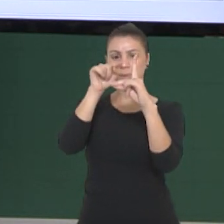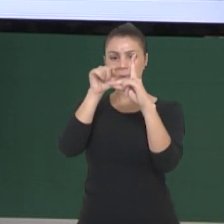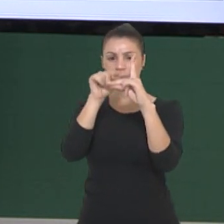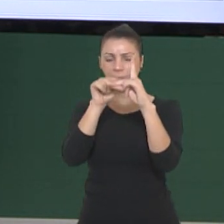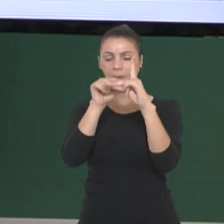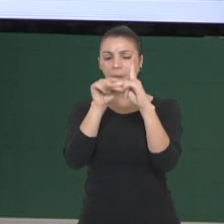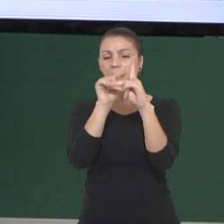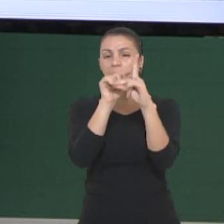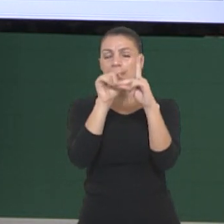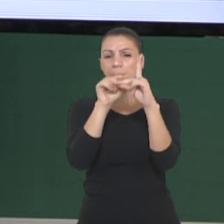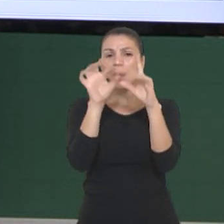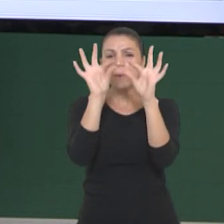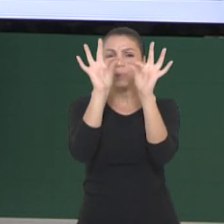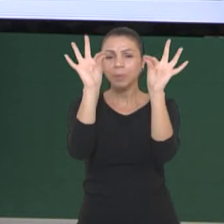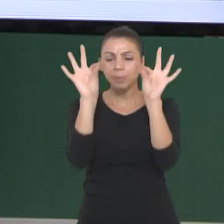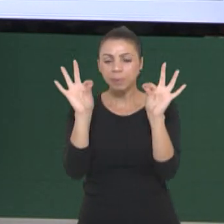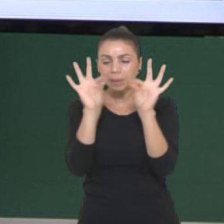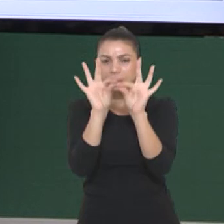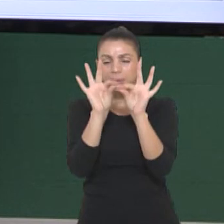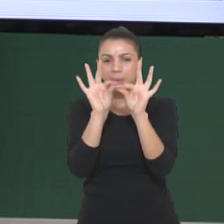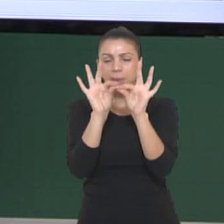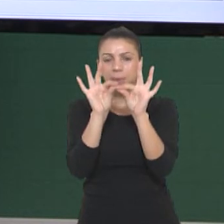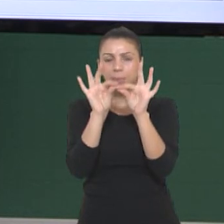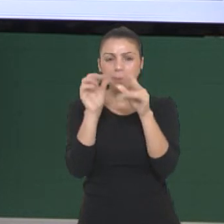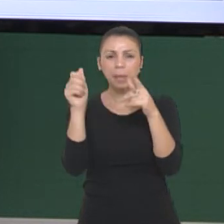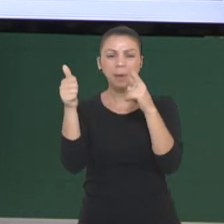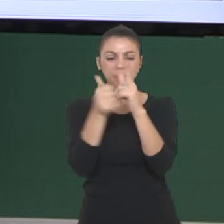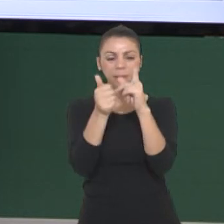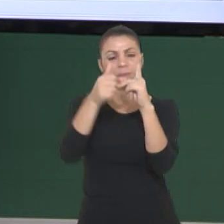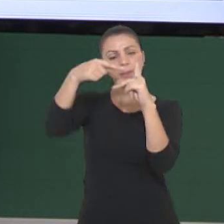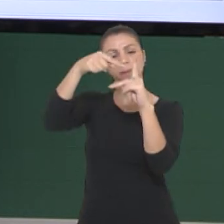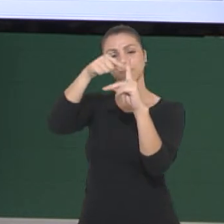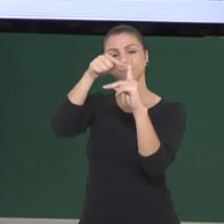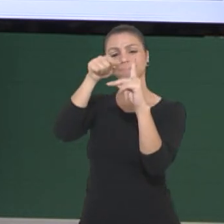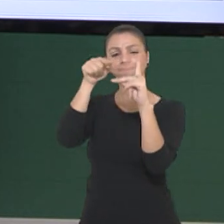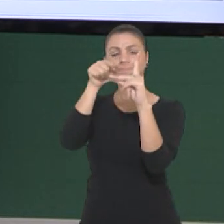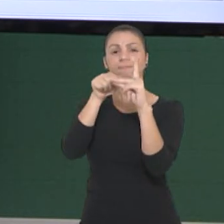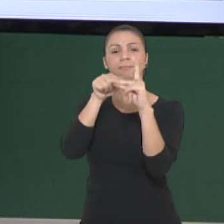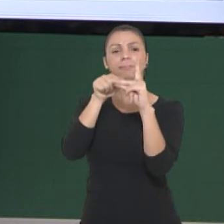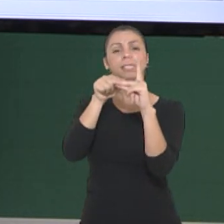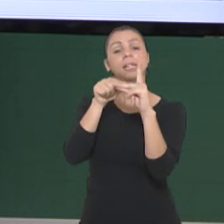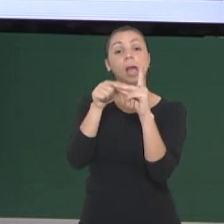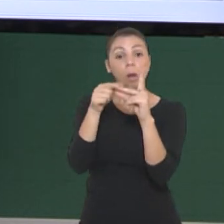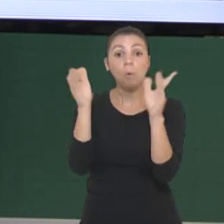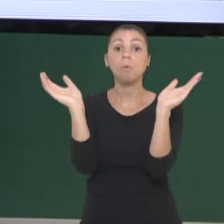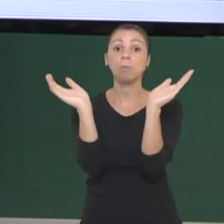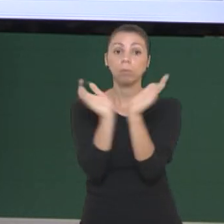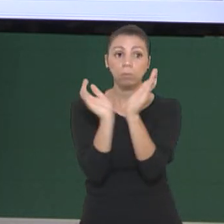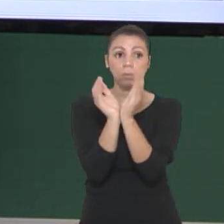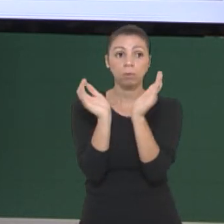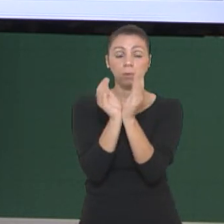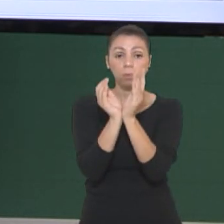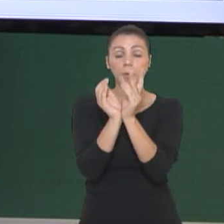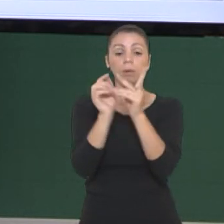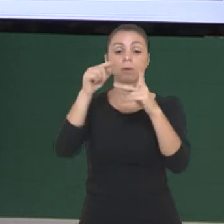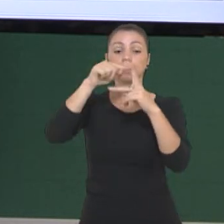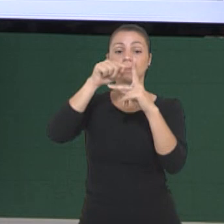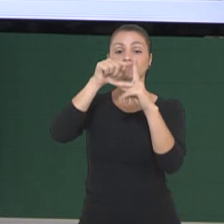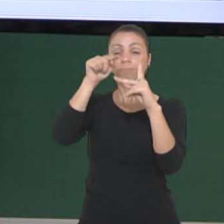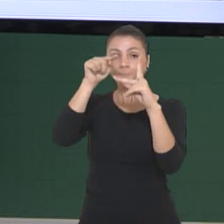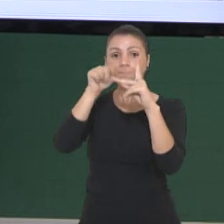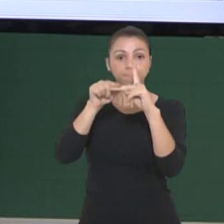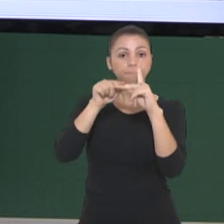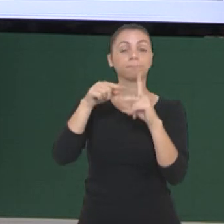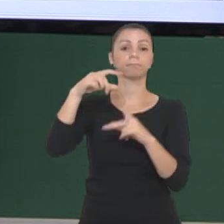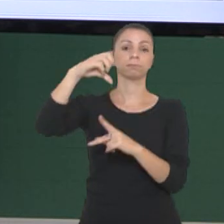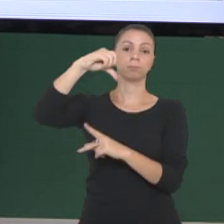quadradinho bem no canto com um pontinho ao meio, ele é classificação de ângulo de 90 graus.